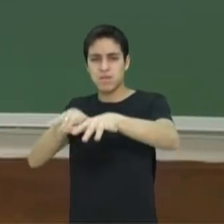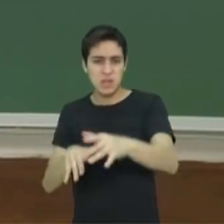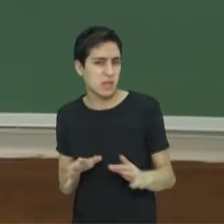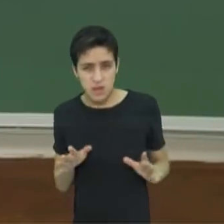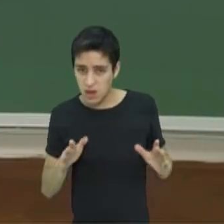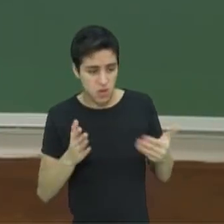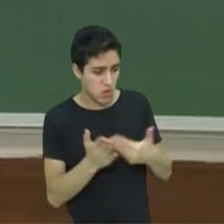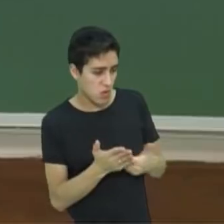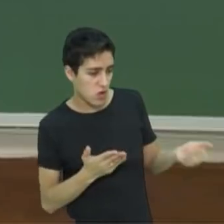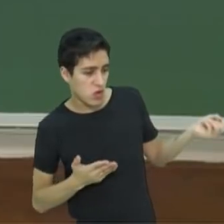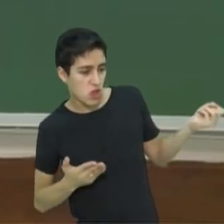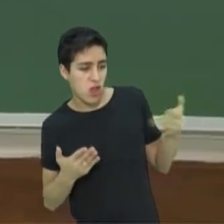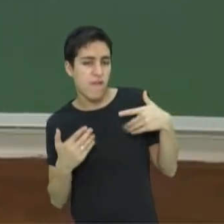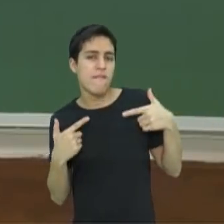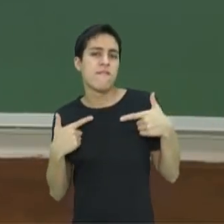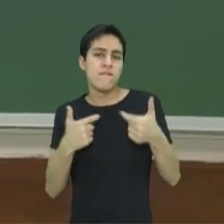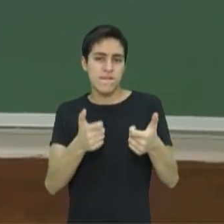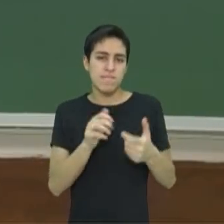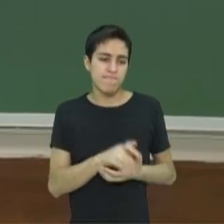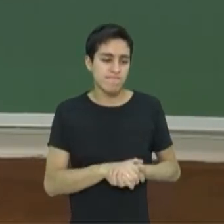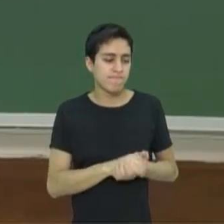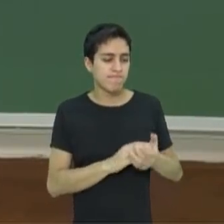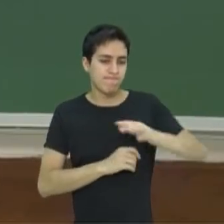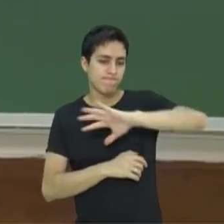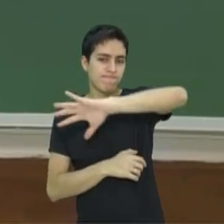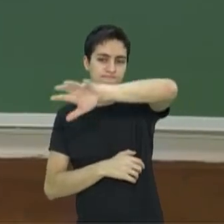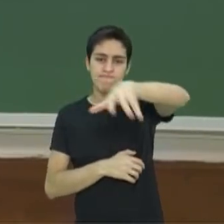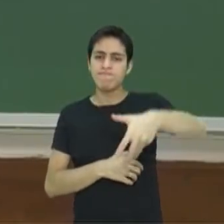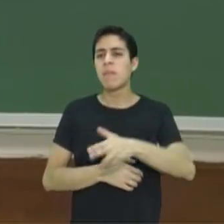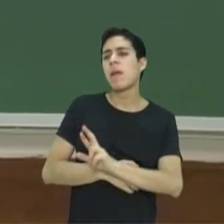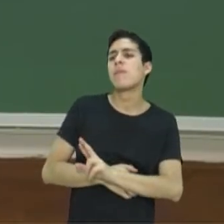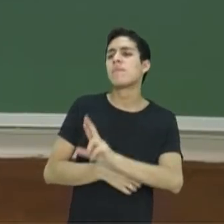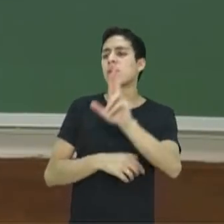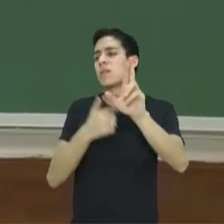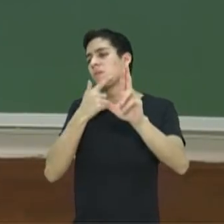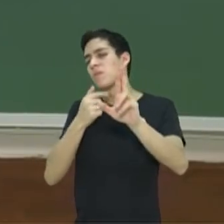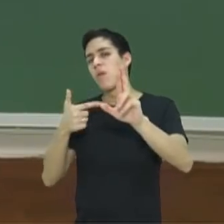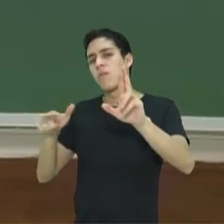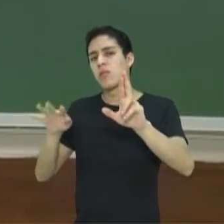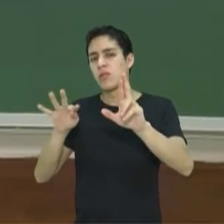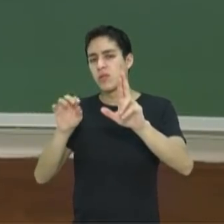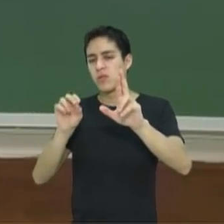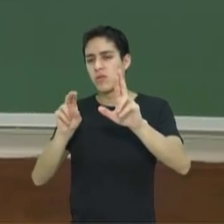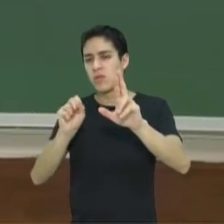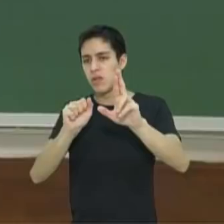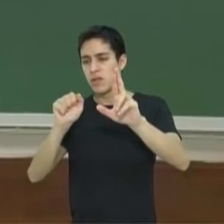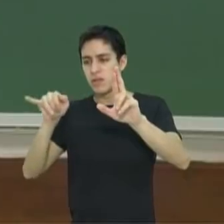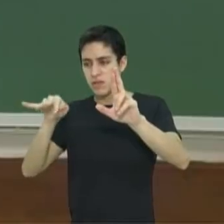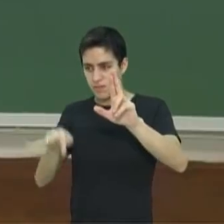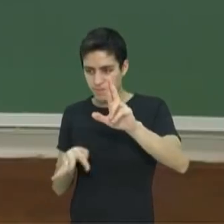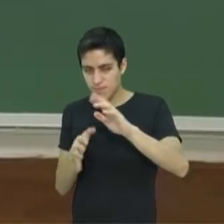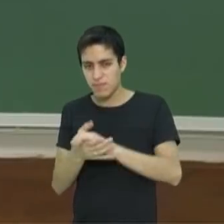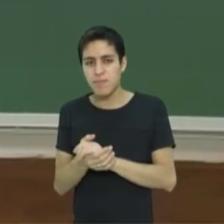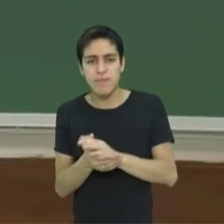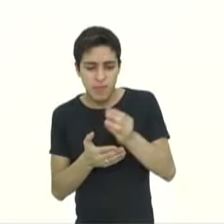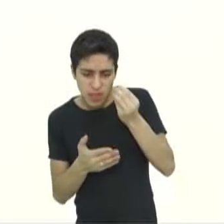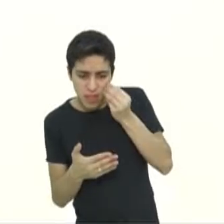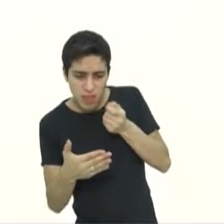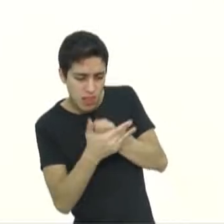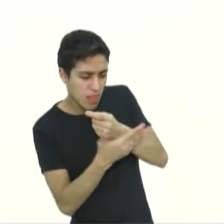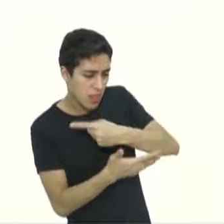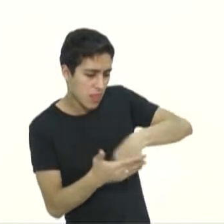nova guerra, tá, em nome do falecido Louverture e pela liberação do Haiti.